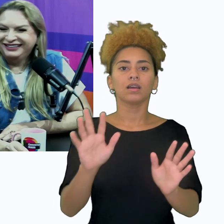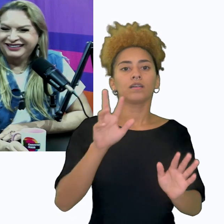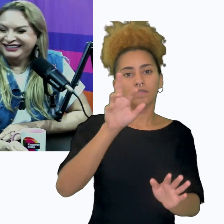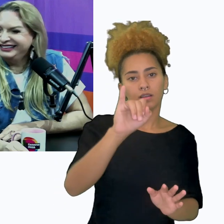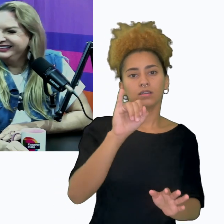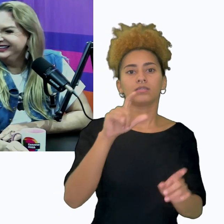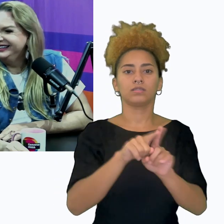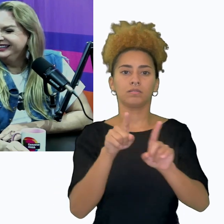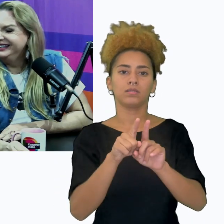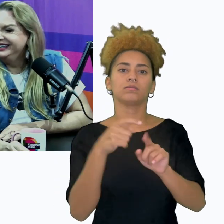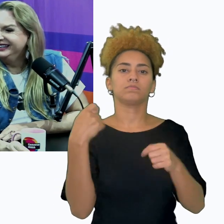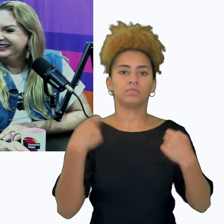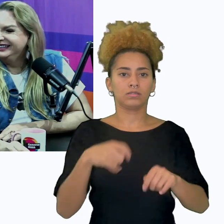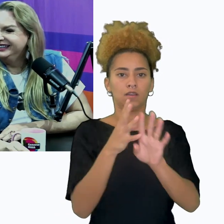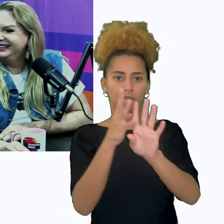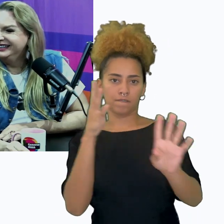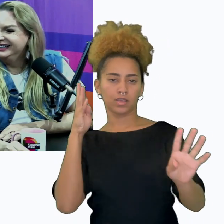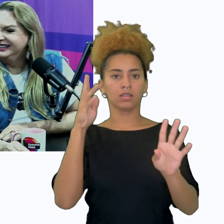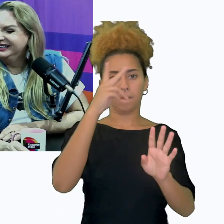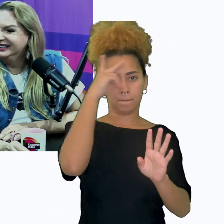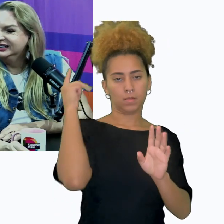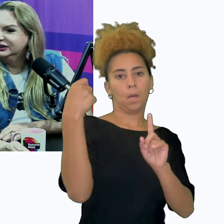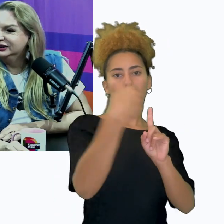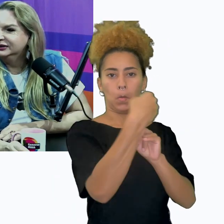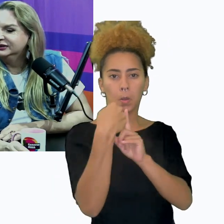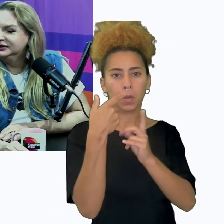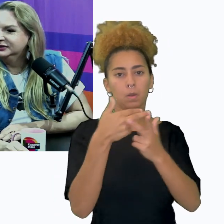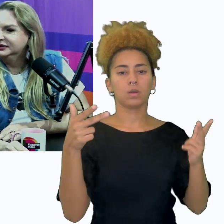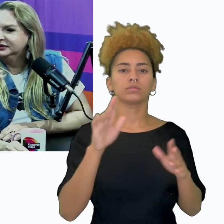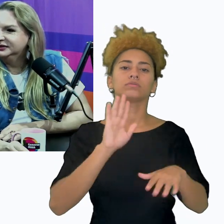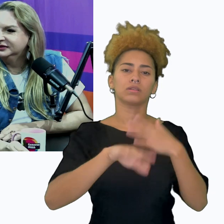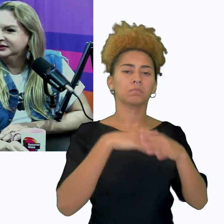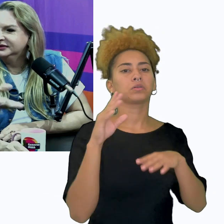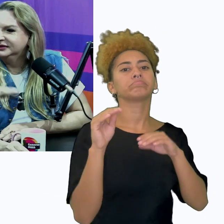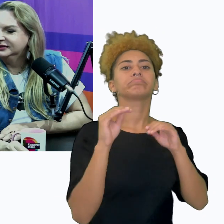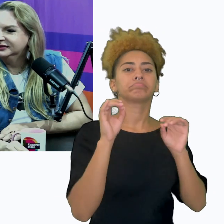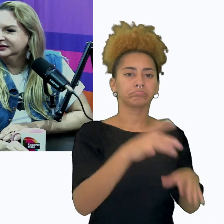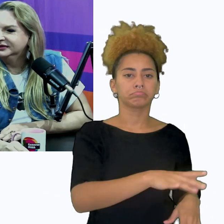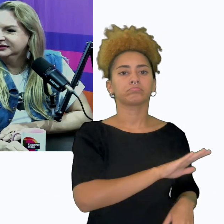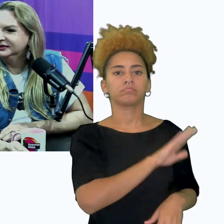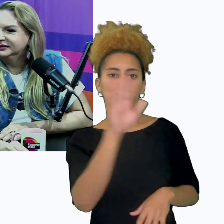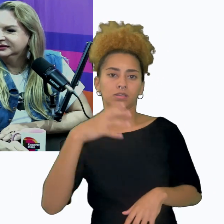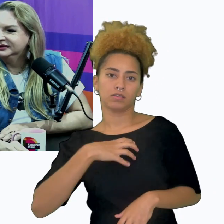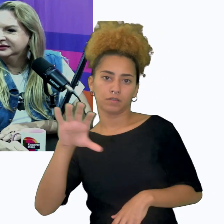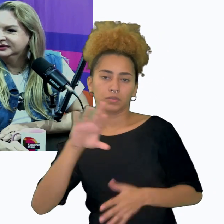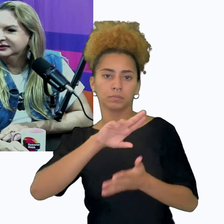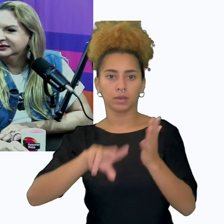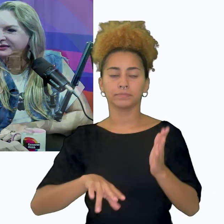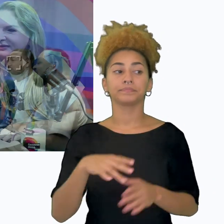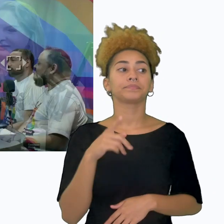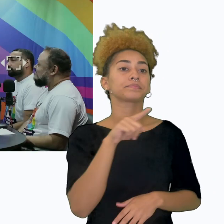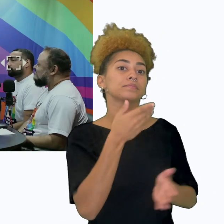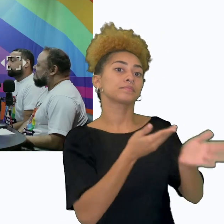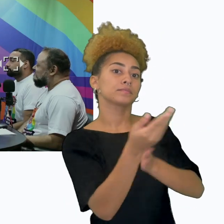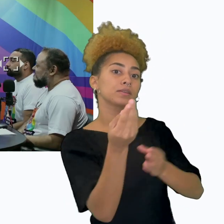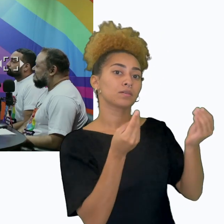as histórias. Aí vem as histórias da filha indiana, das porradas que eu levei da polícia, até eu me consagrar, ir embora pra Salvador e tal, um monte de coisa.